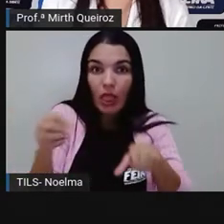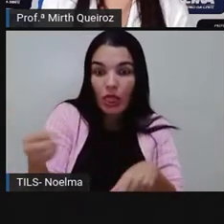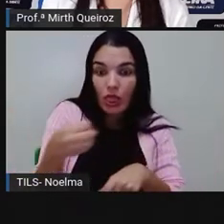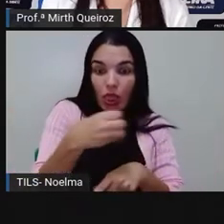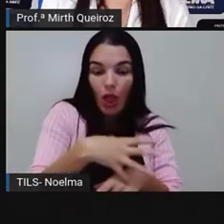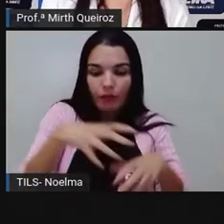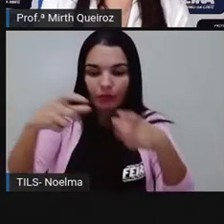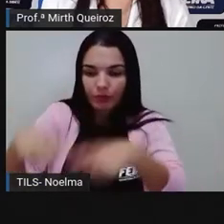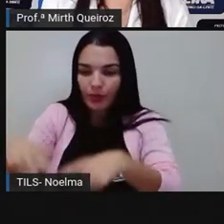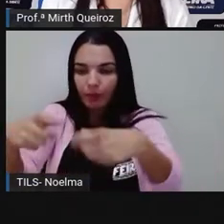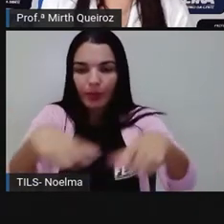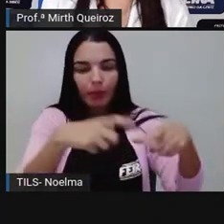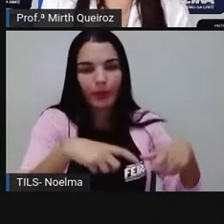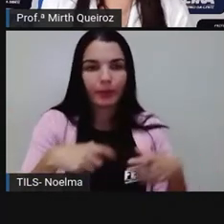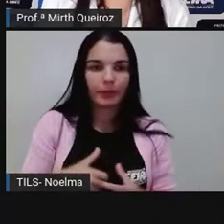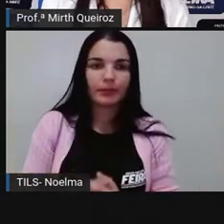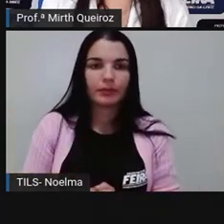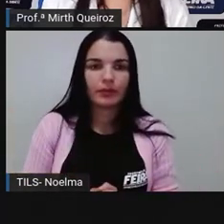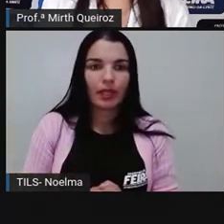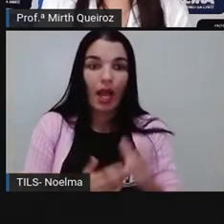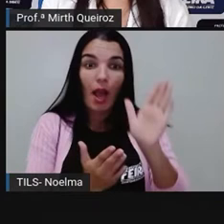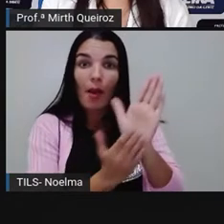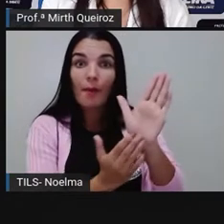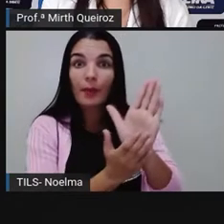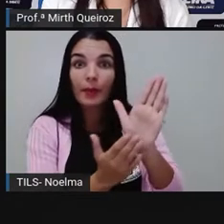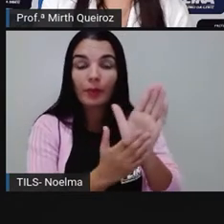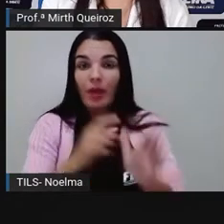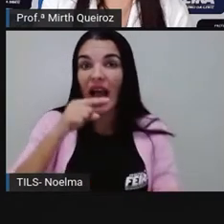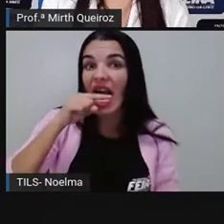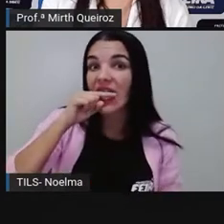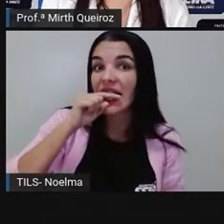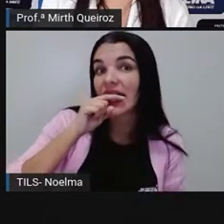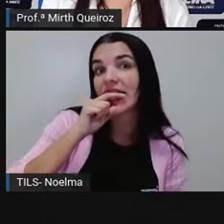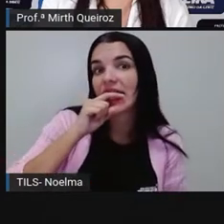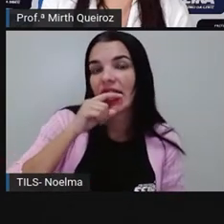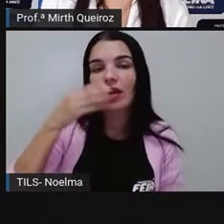vilas, promover o plantio de cana-de-açúcar,